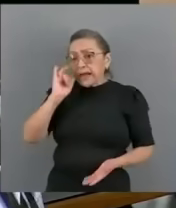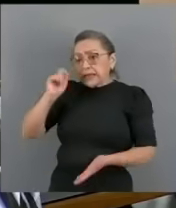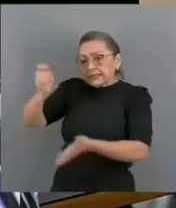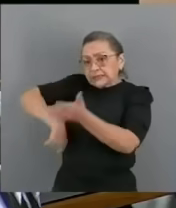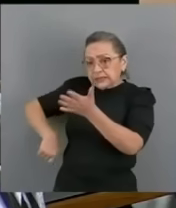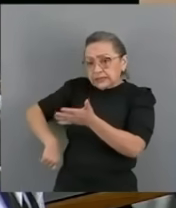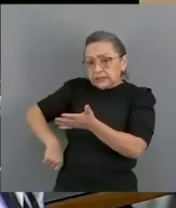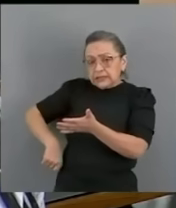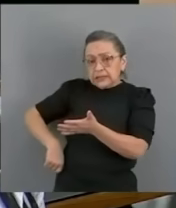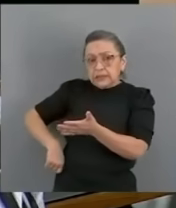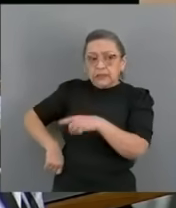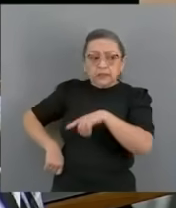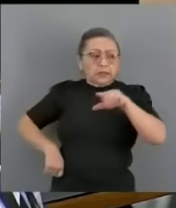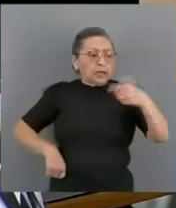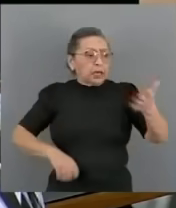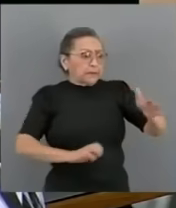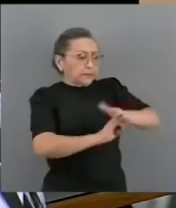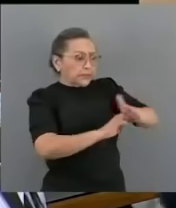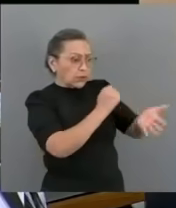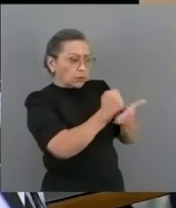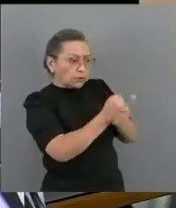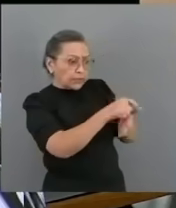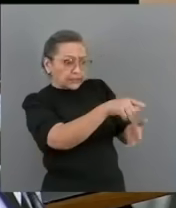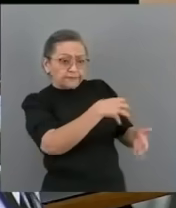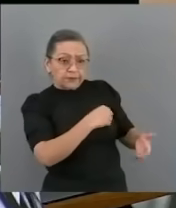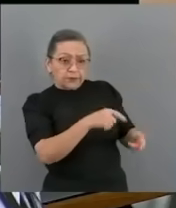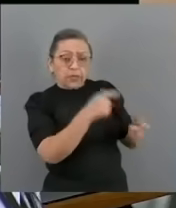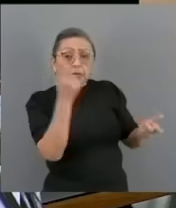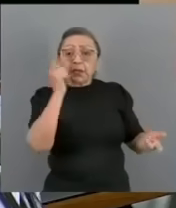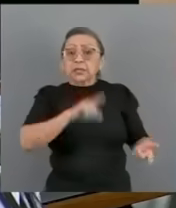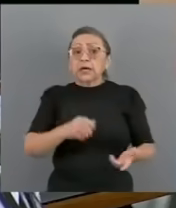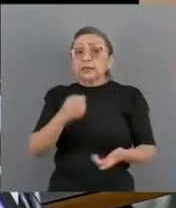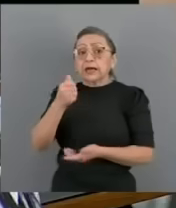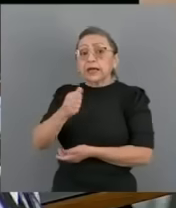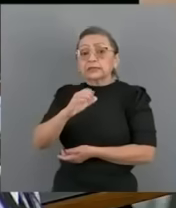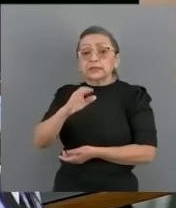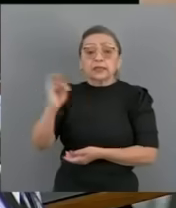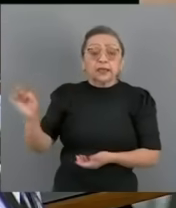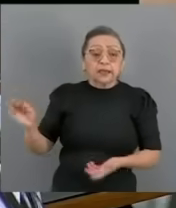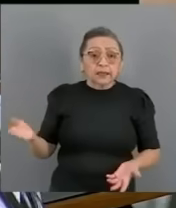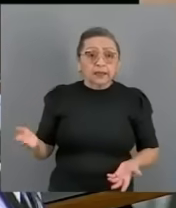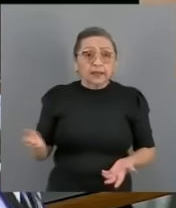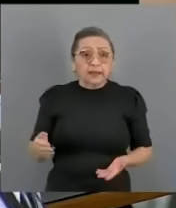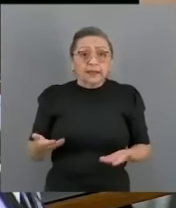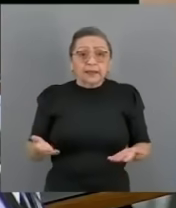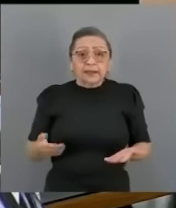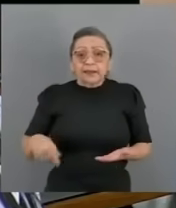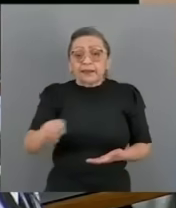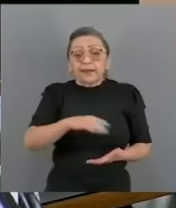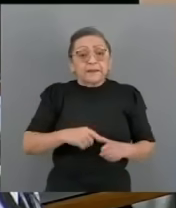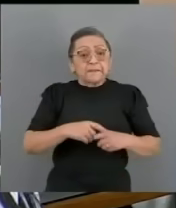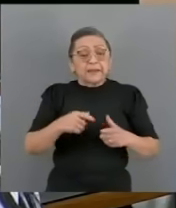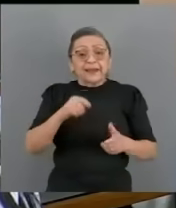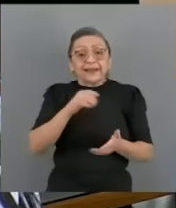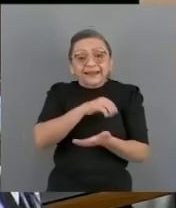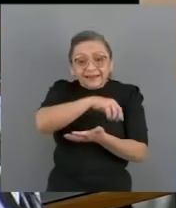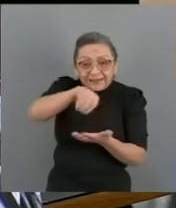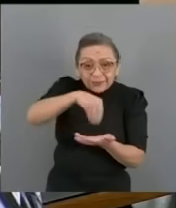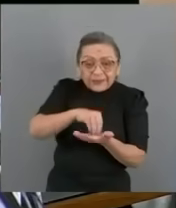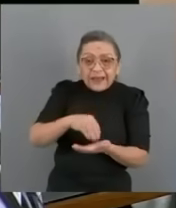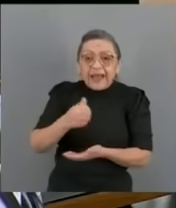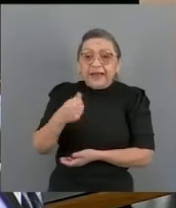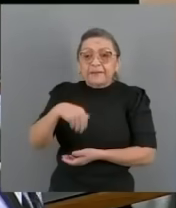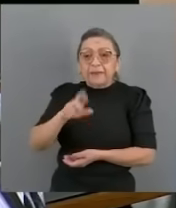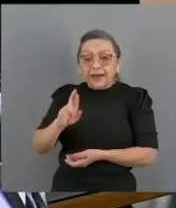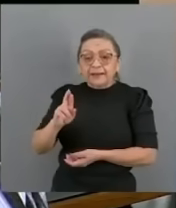decreto. A empresa contrata o filho e ganha uma CT. Entre elas, a Mar Brasil, a mesma coisa. Ela era